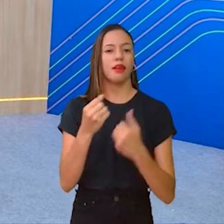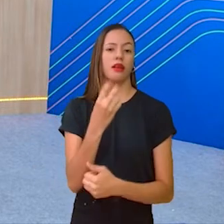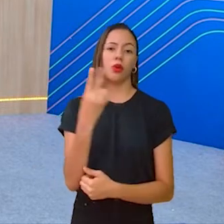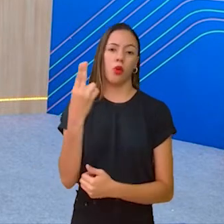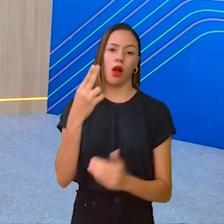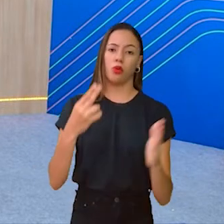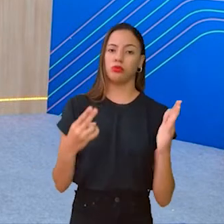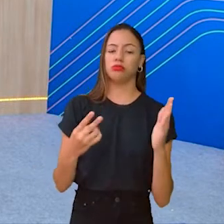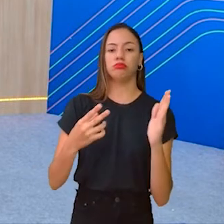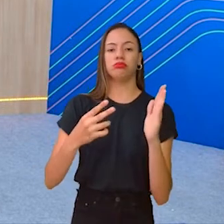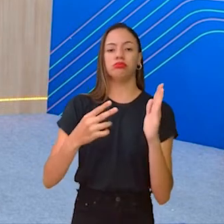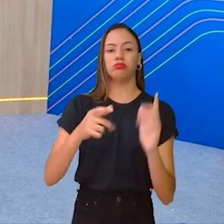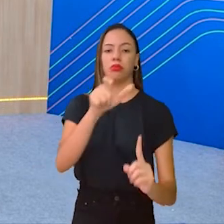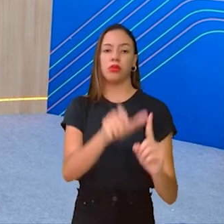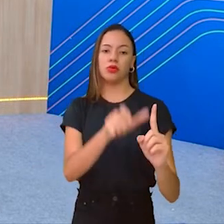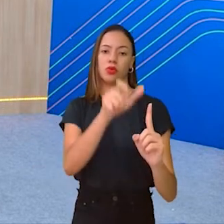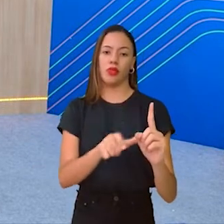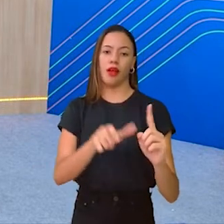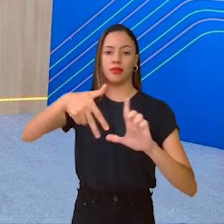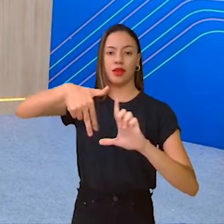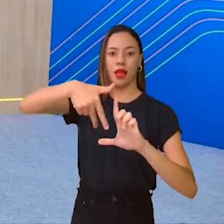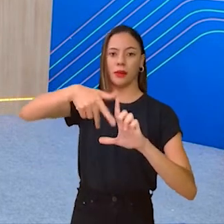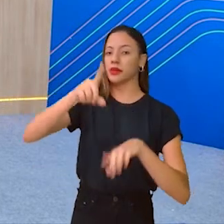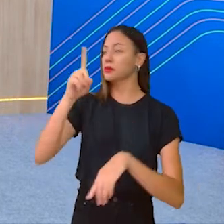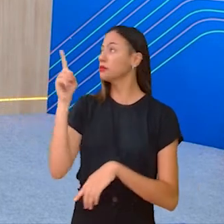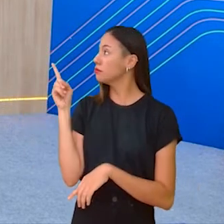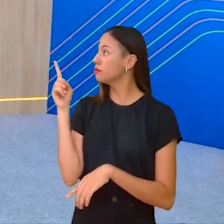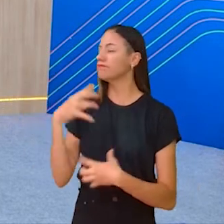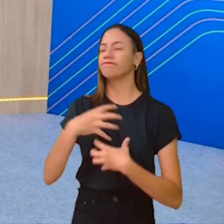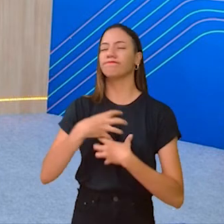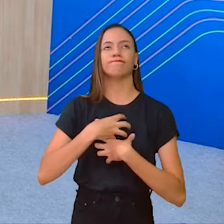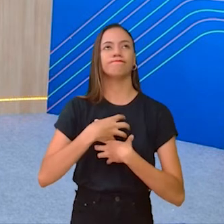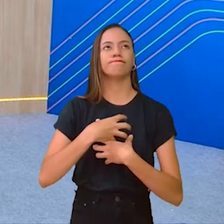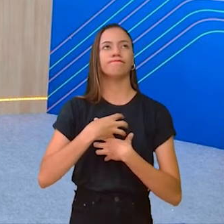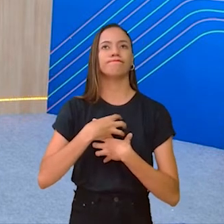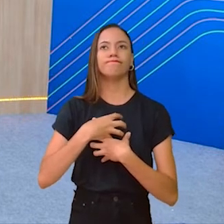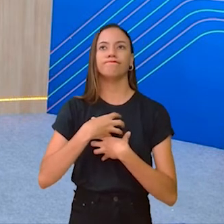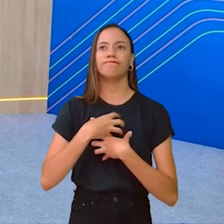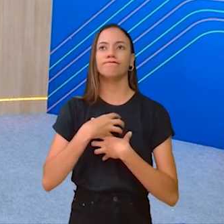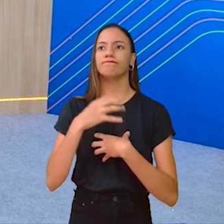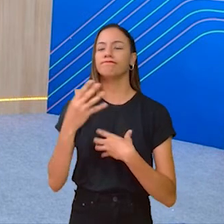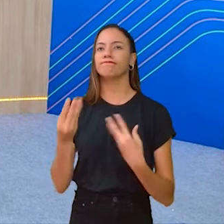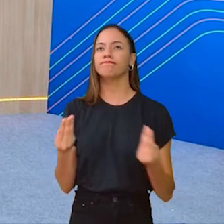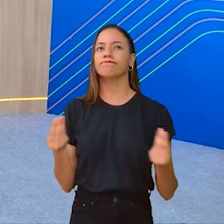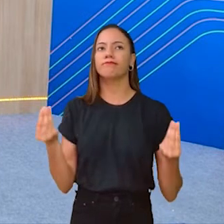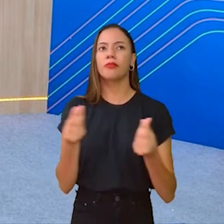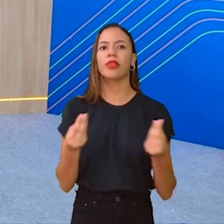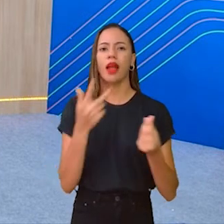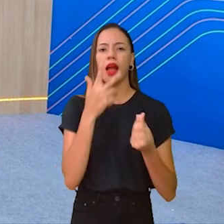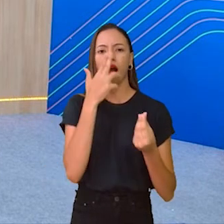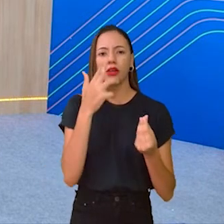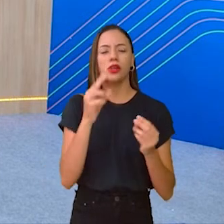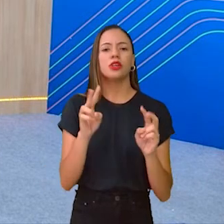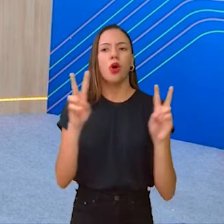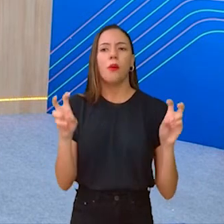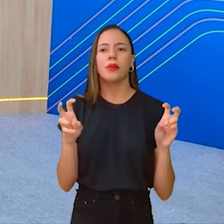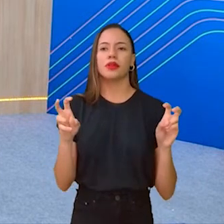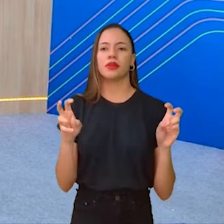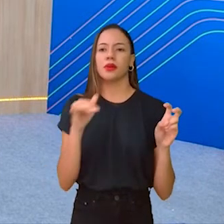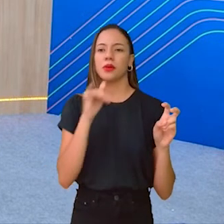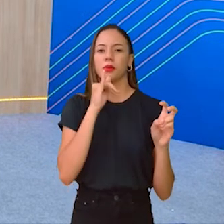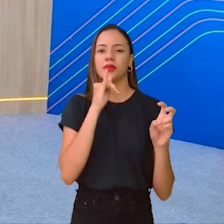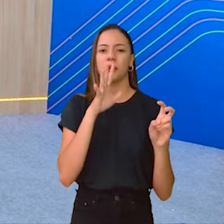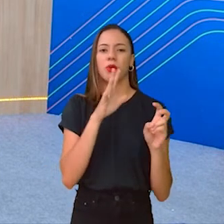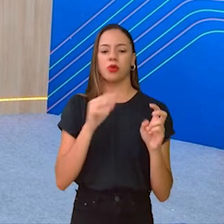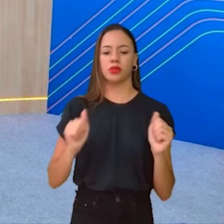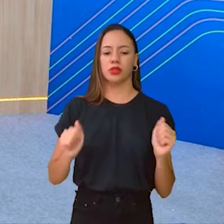ali da animação, né? Então ele se sentiu ali junto, eu acho que é muito mais sobre isso do que sobre você